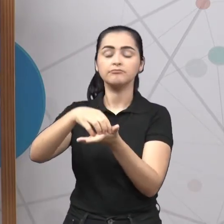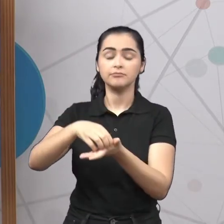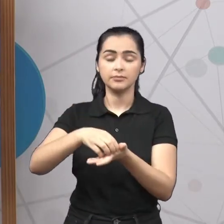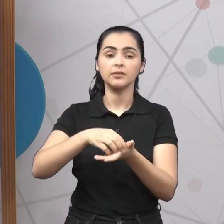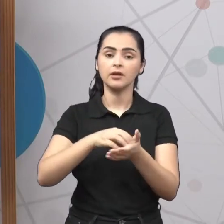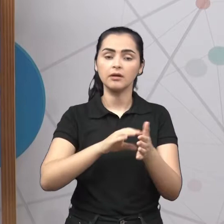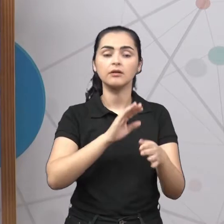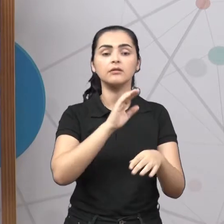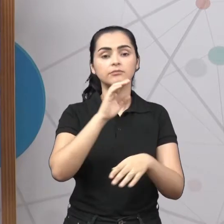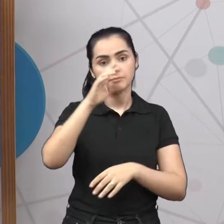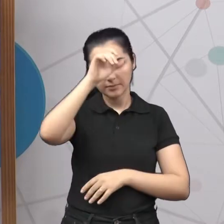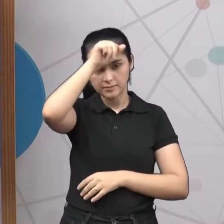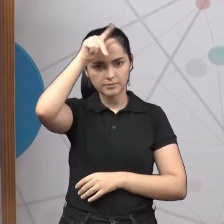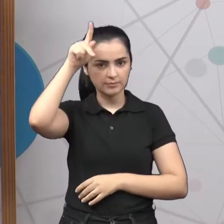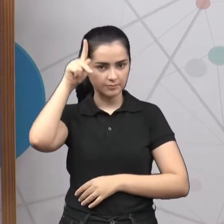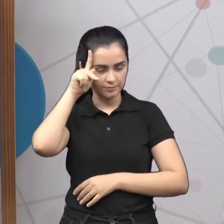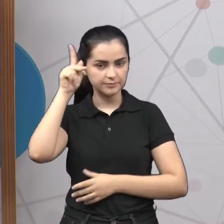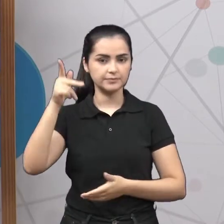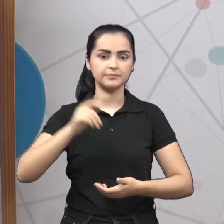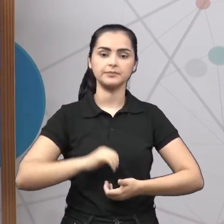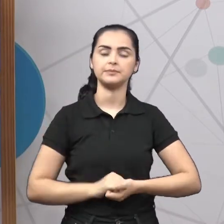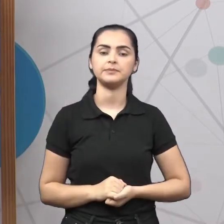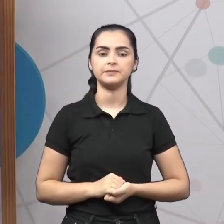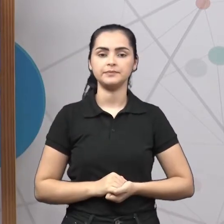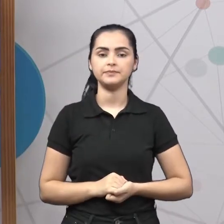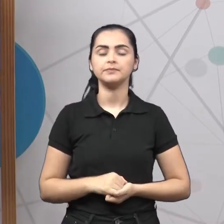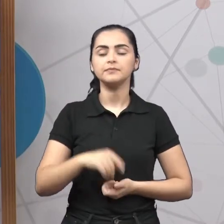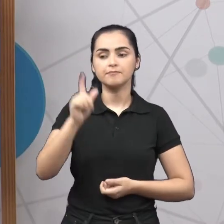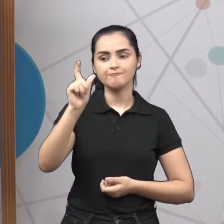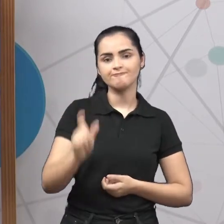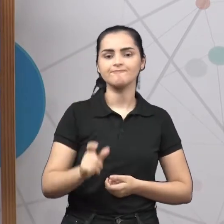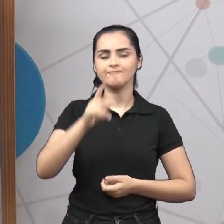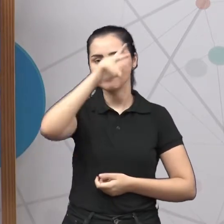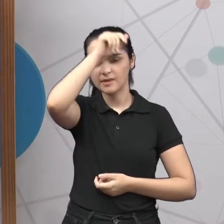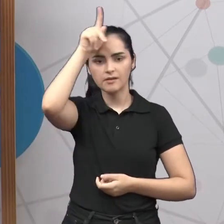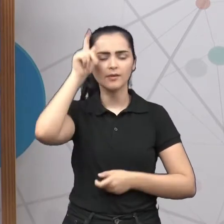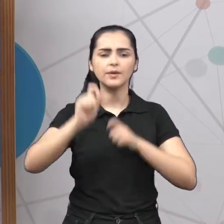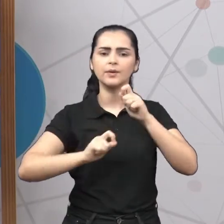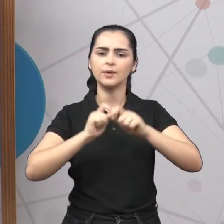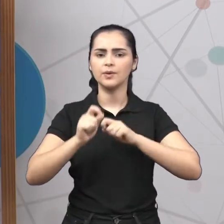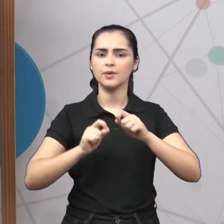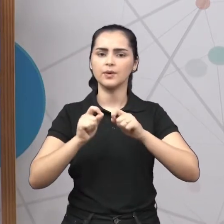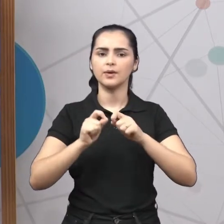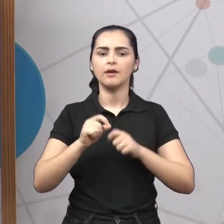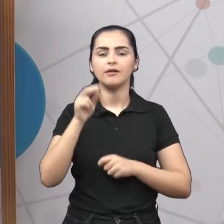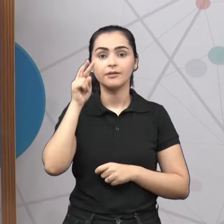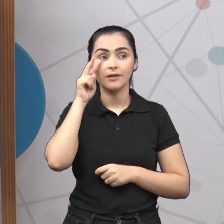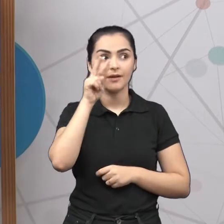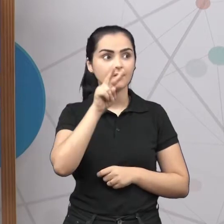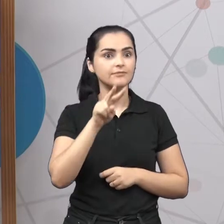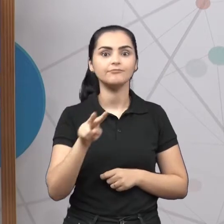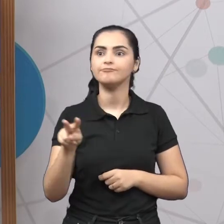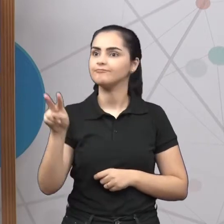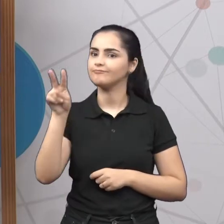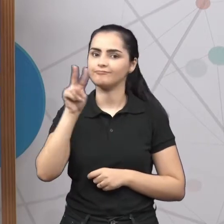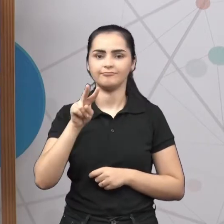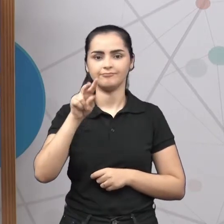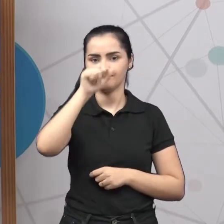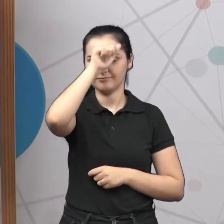cargo pela prefeita. E eles vão ser o quê? Os olhos da